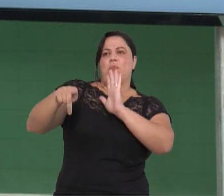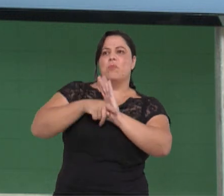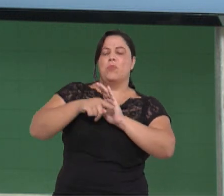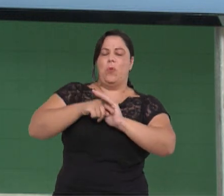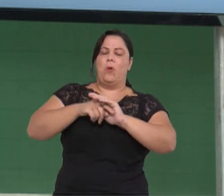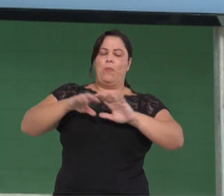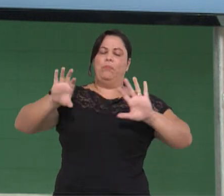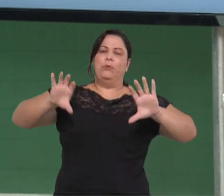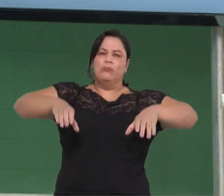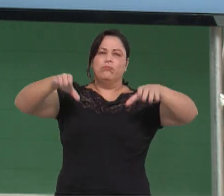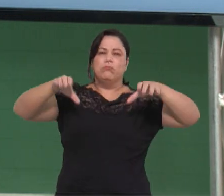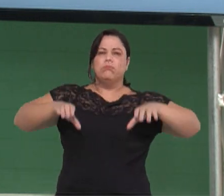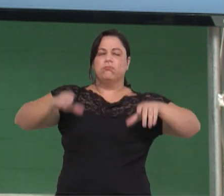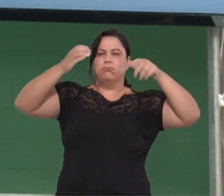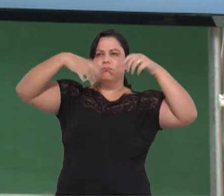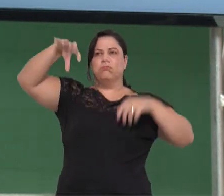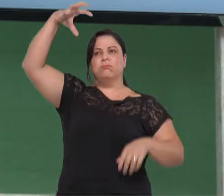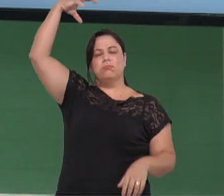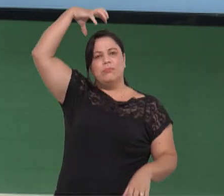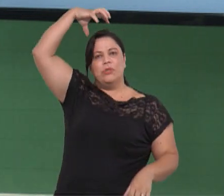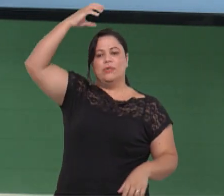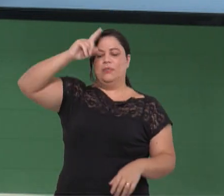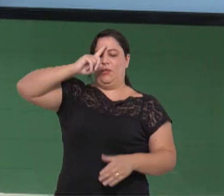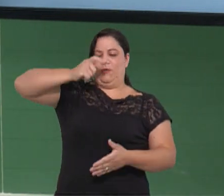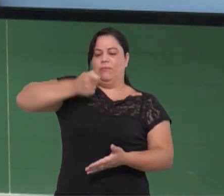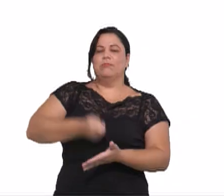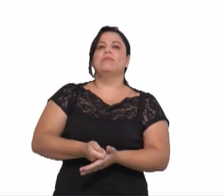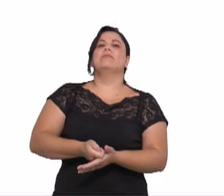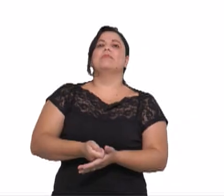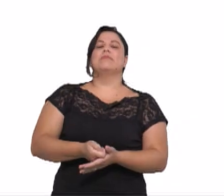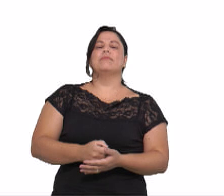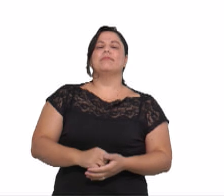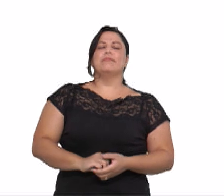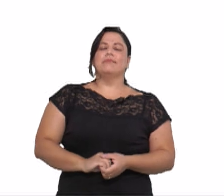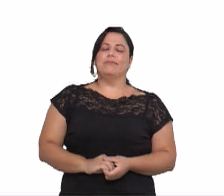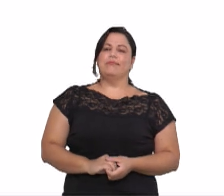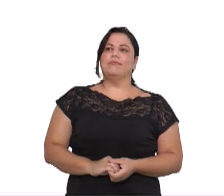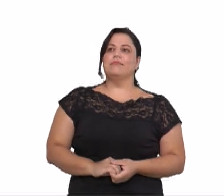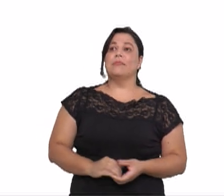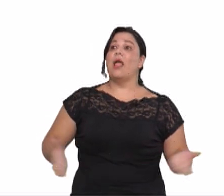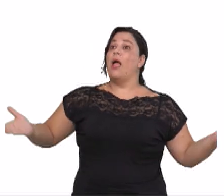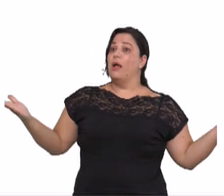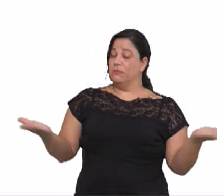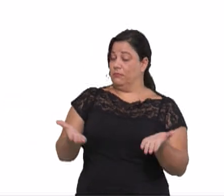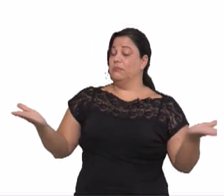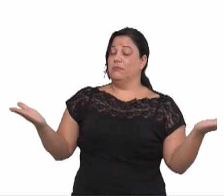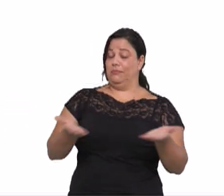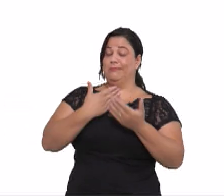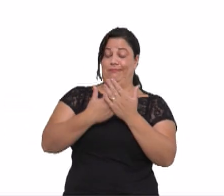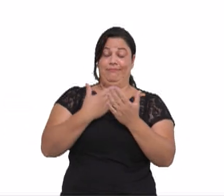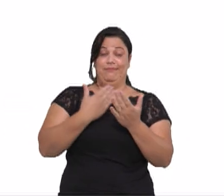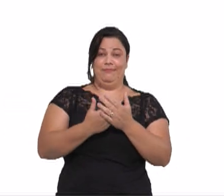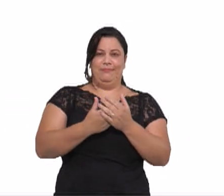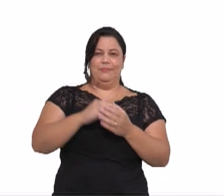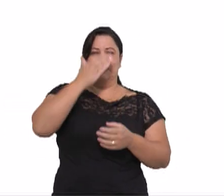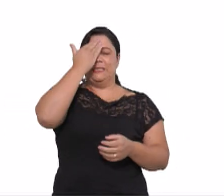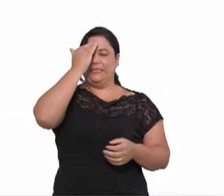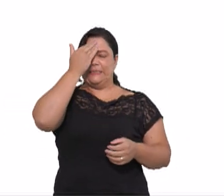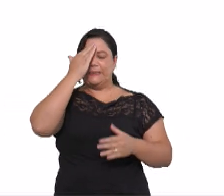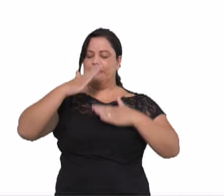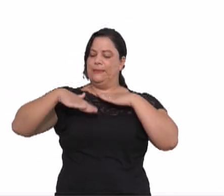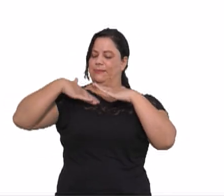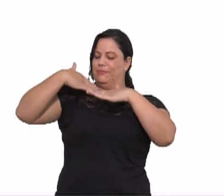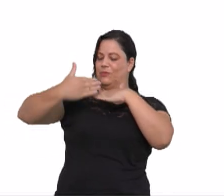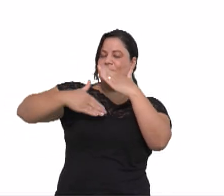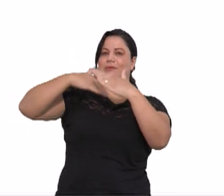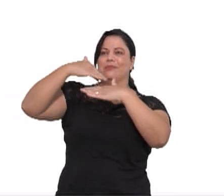absoluta. Nesta aula de hoje, a gente vai compreender o processo de radicalização da